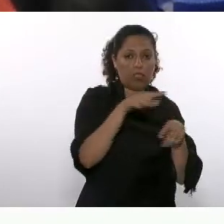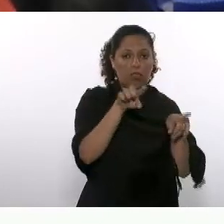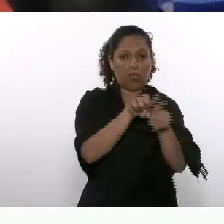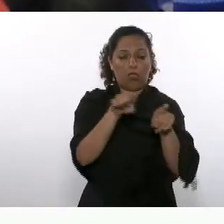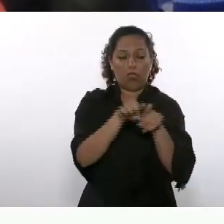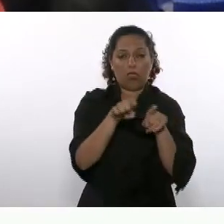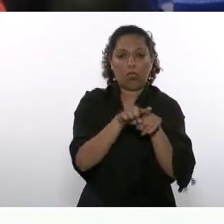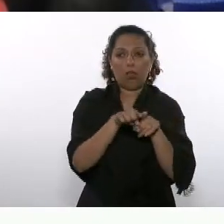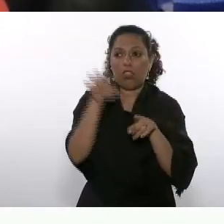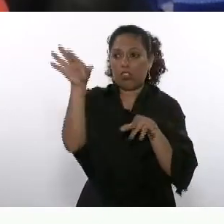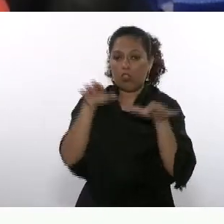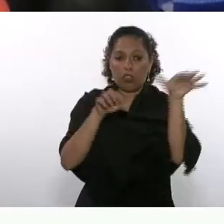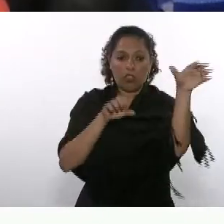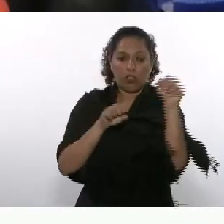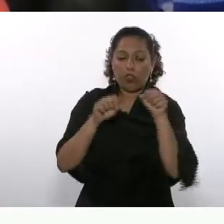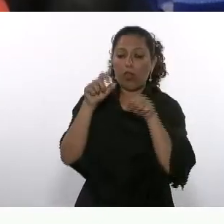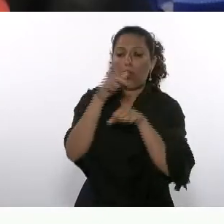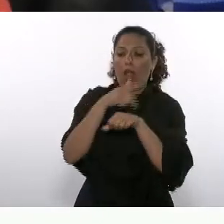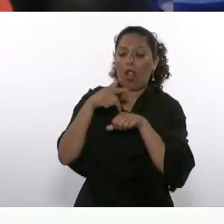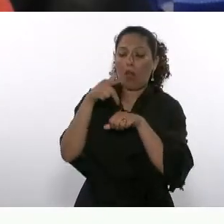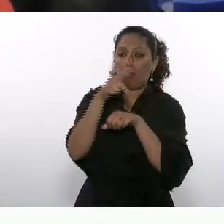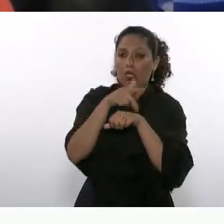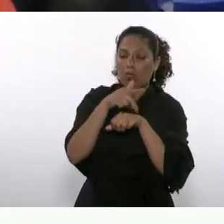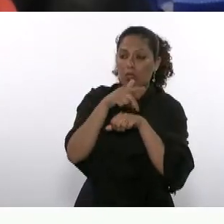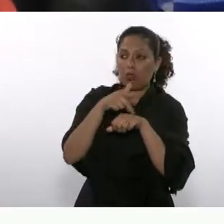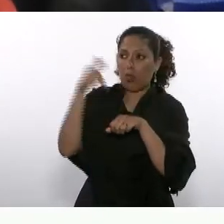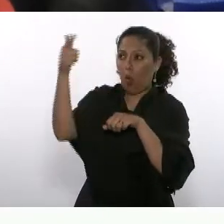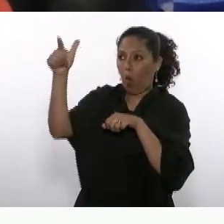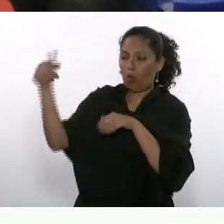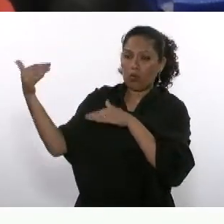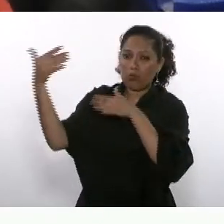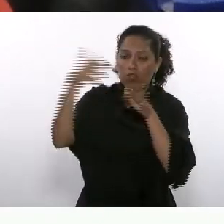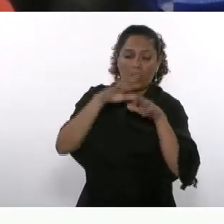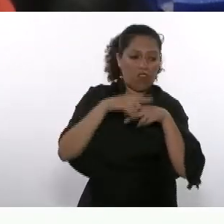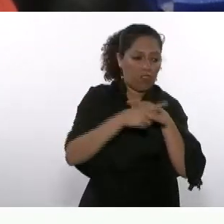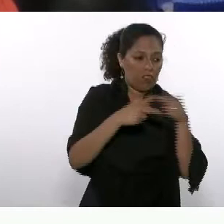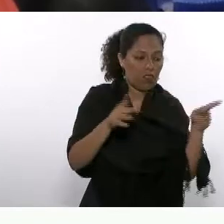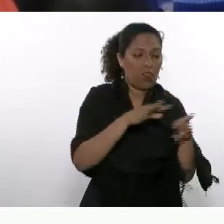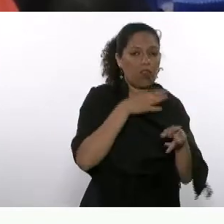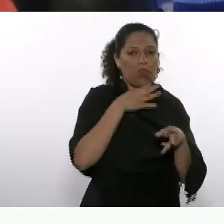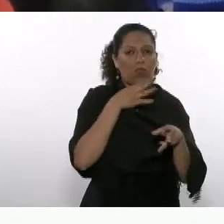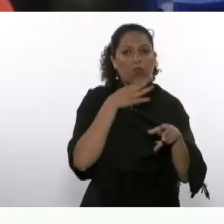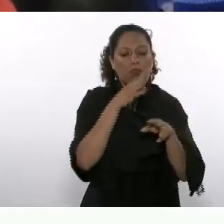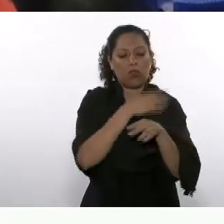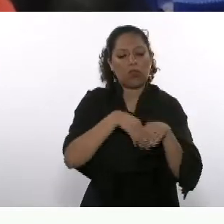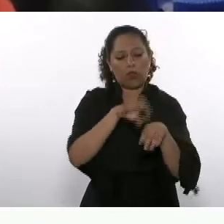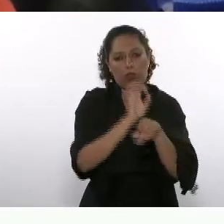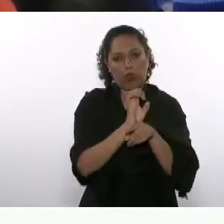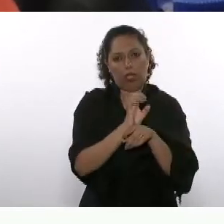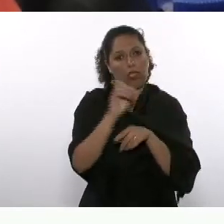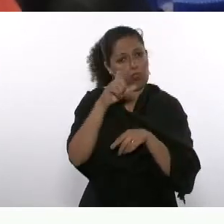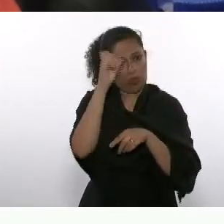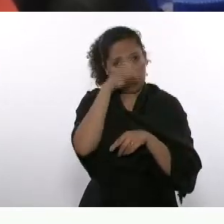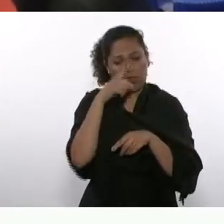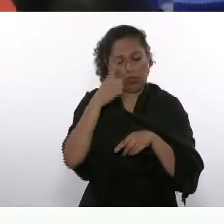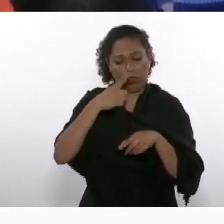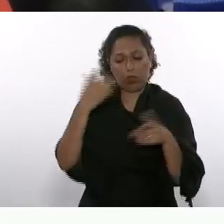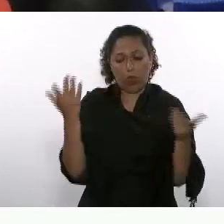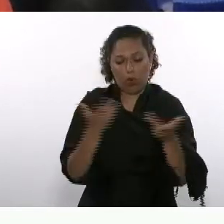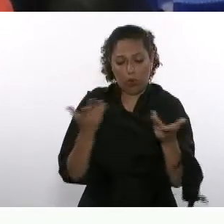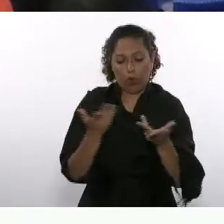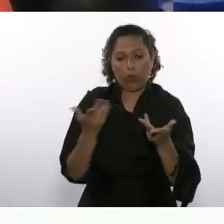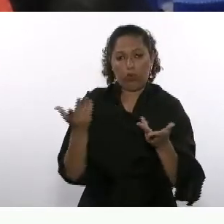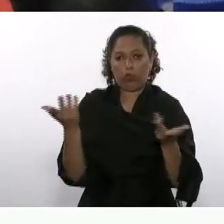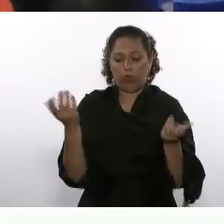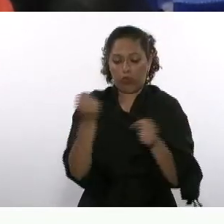a atração de turistas do exterior. Então, não é pouca missão, mas a gente consegue hoje, né, com o que a gente executou